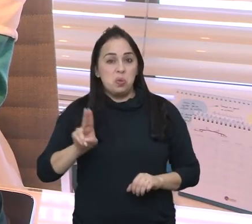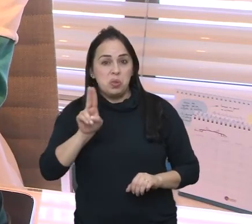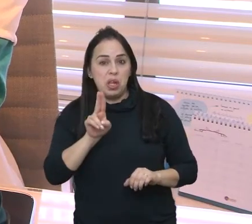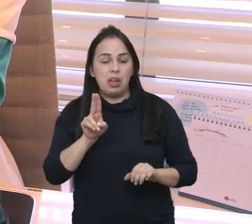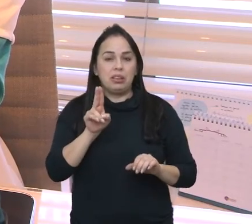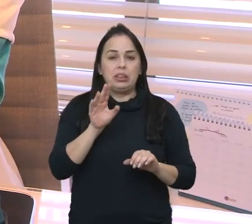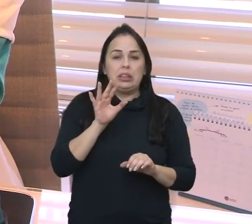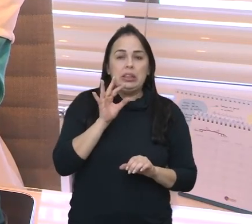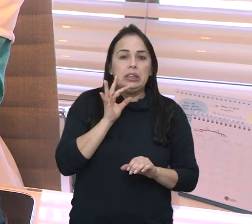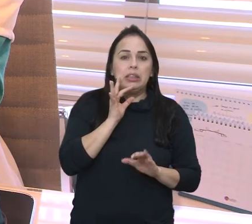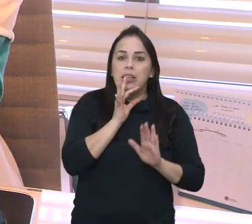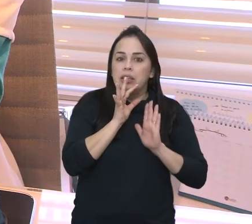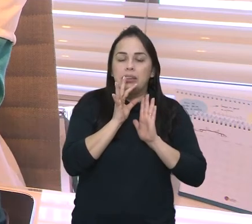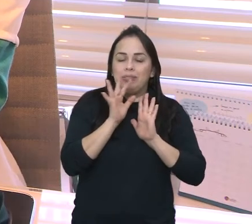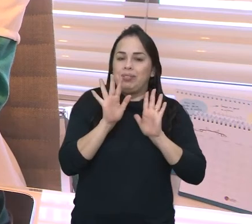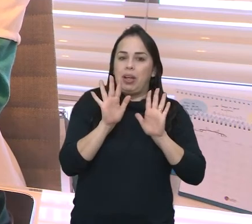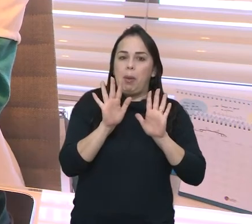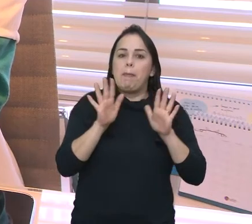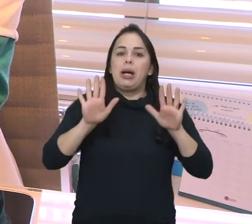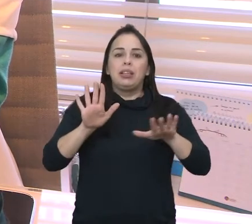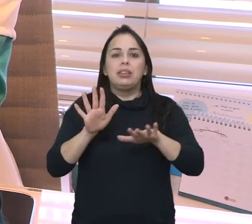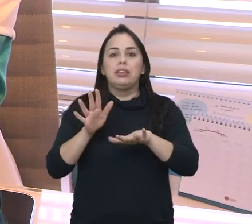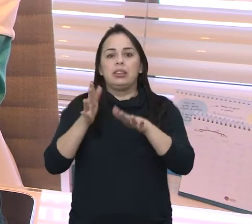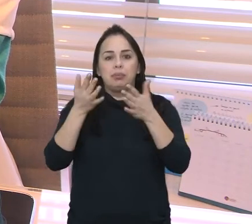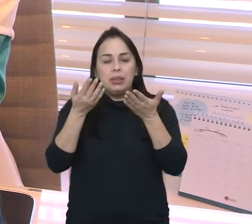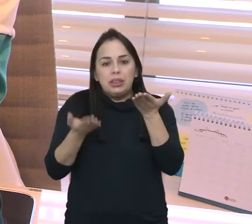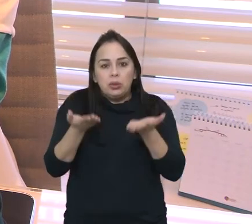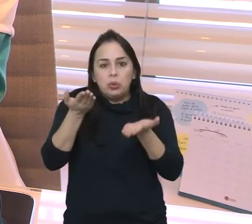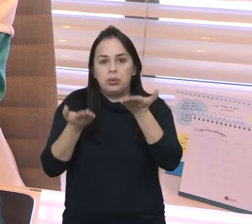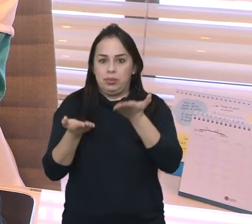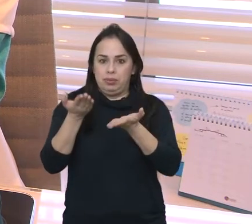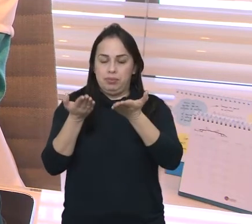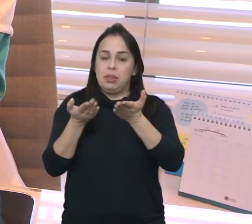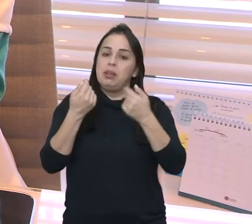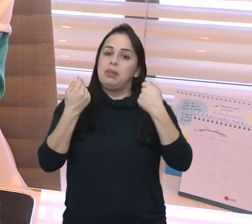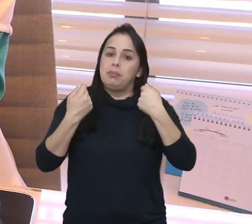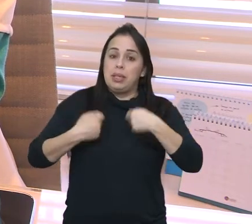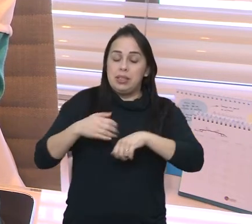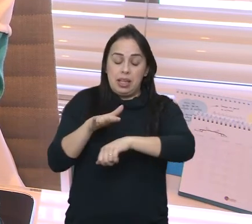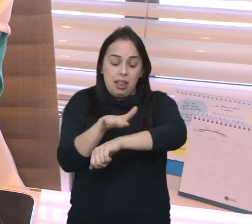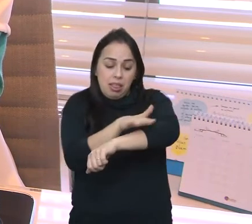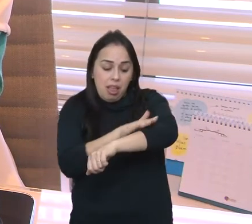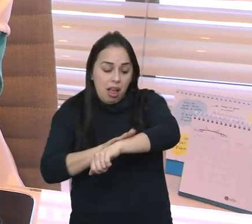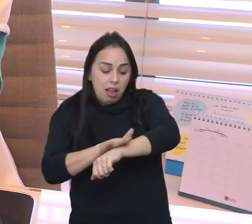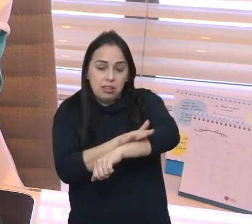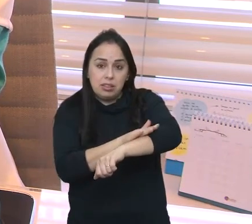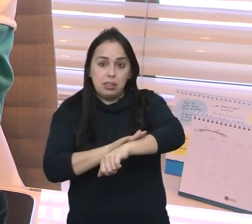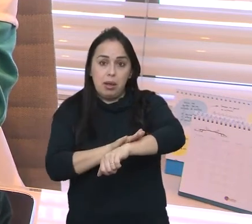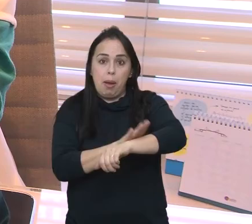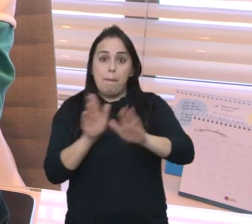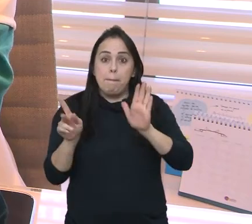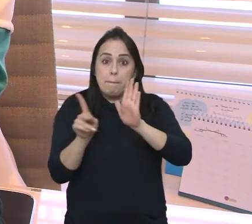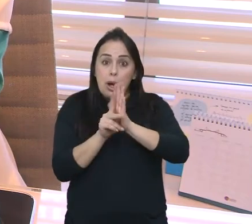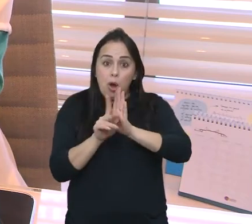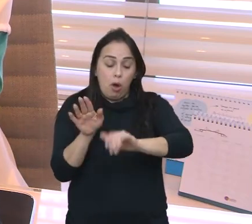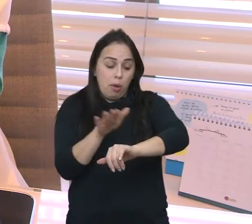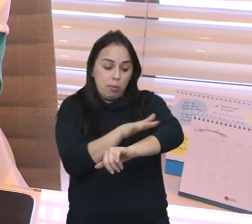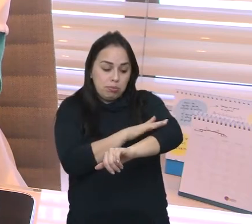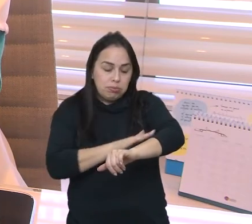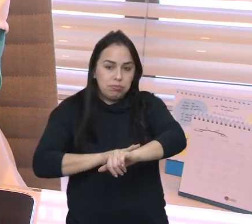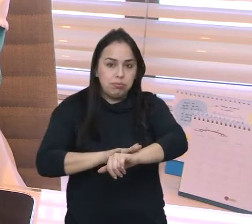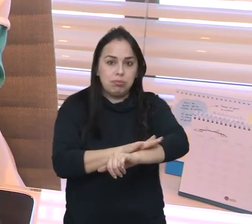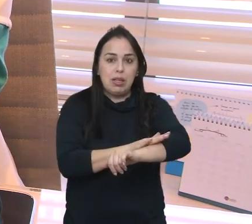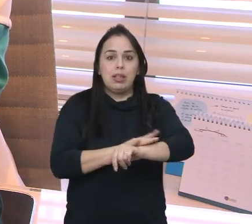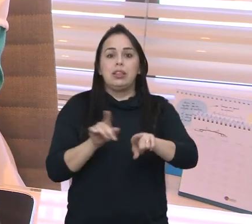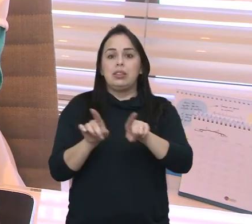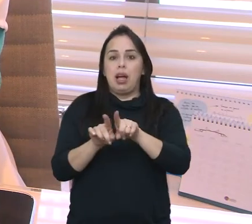não seja muito quente, mas sempre mantendo a hidratação adequada. Então, a gente tem hidratantes, às vezes, apropriados ali para a pele com